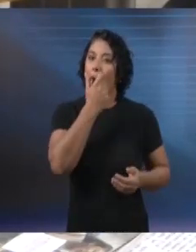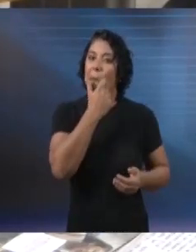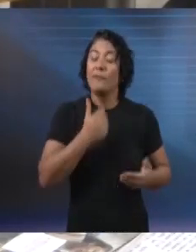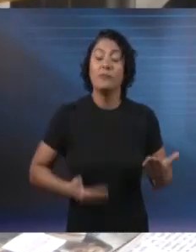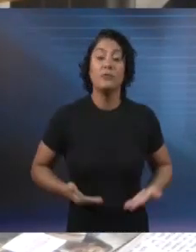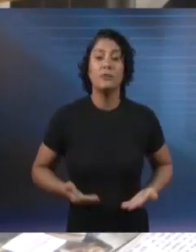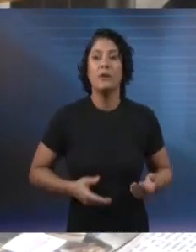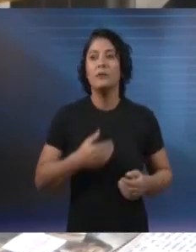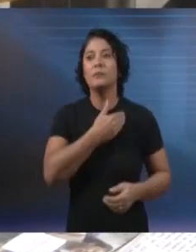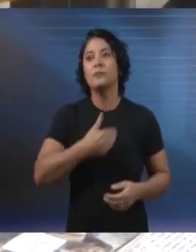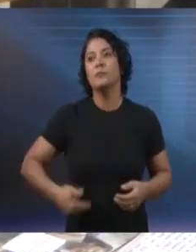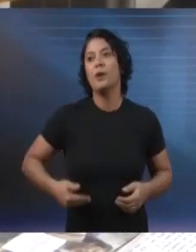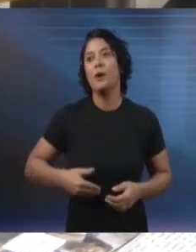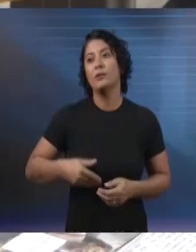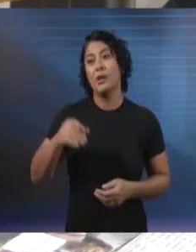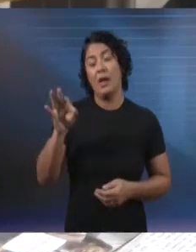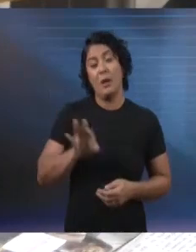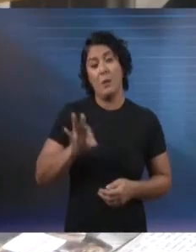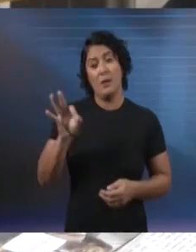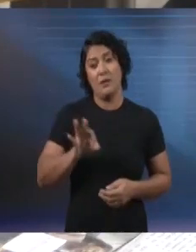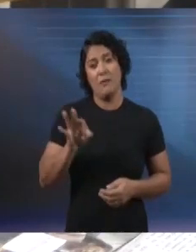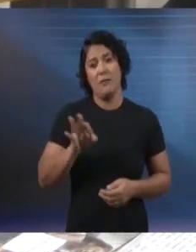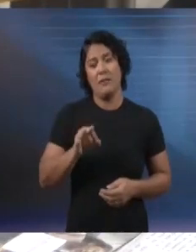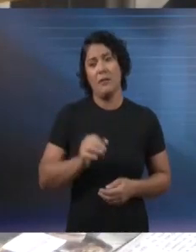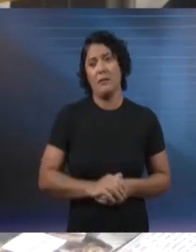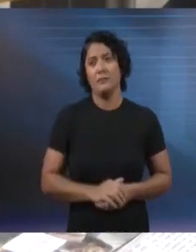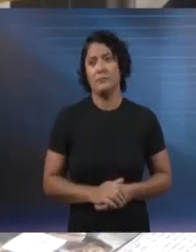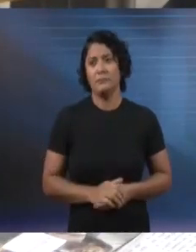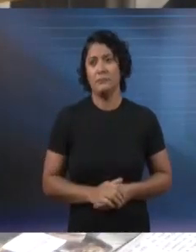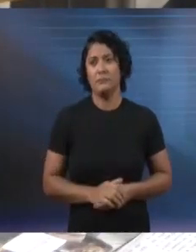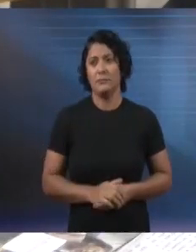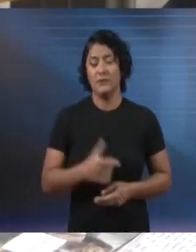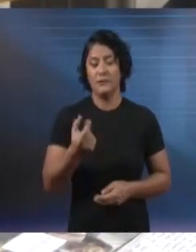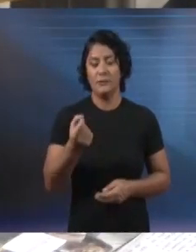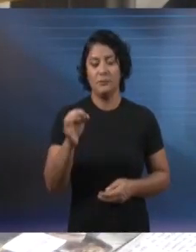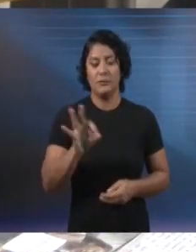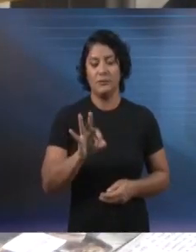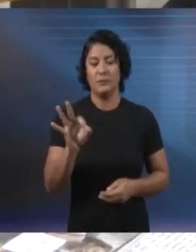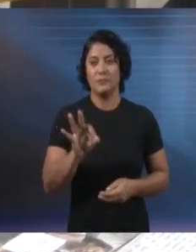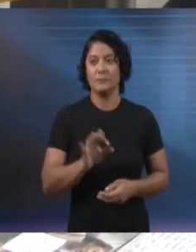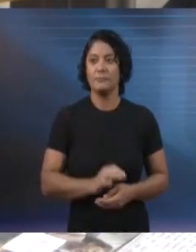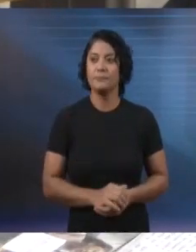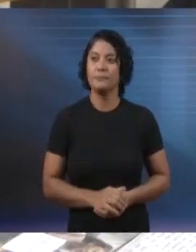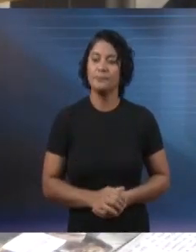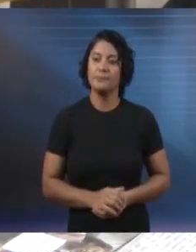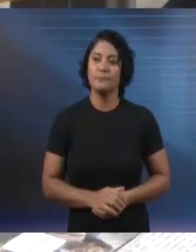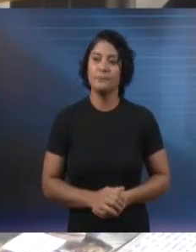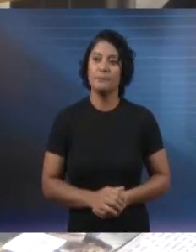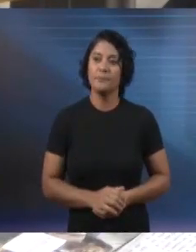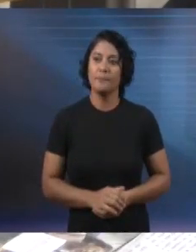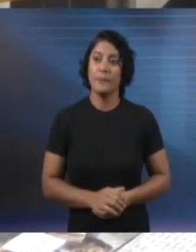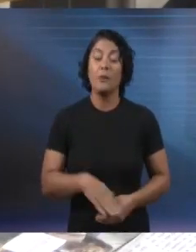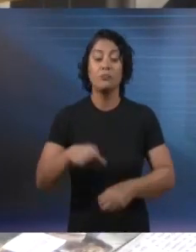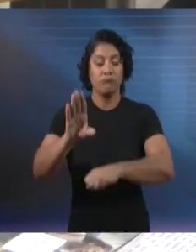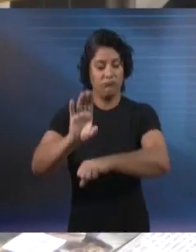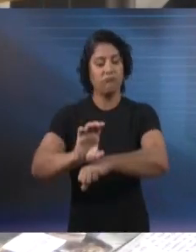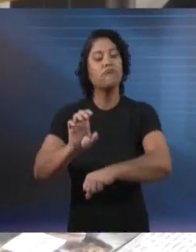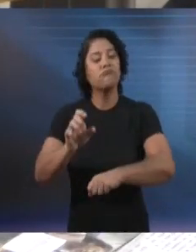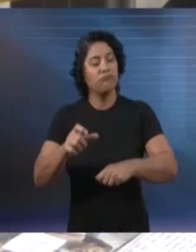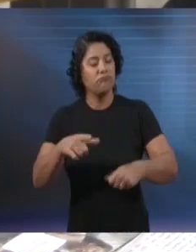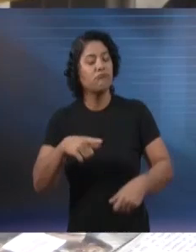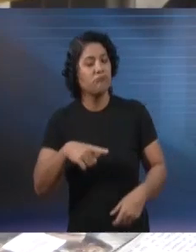para 20%. Senhor presidente, isso é chantagem. O que se deveria provar é que o Estado tem condições